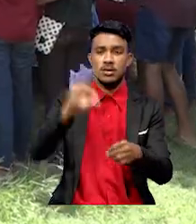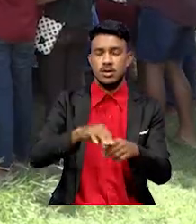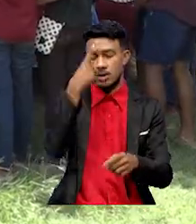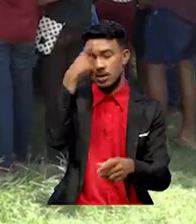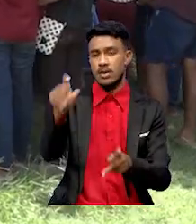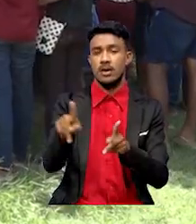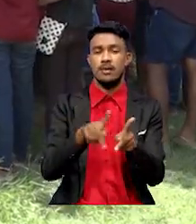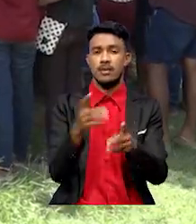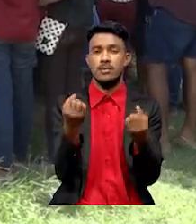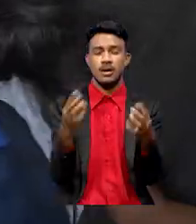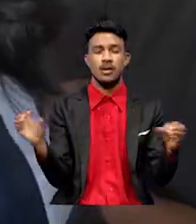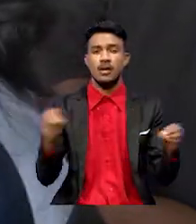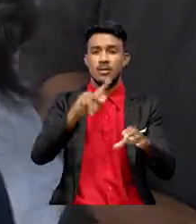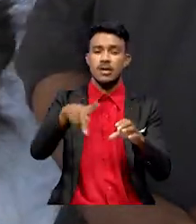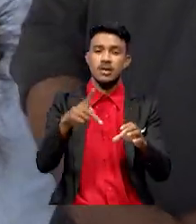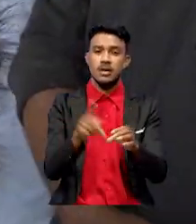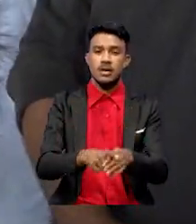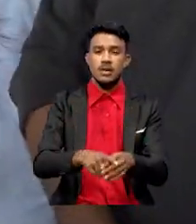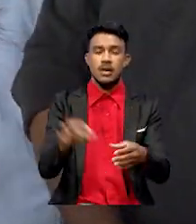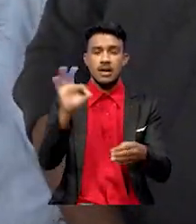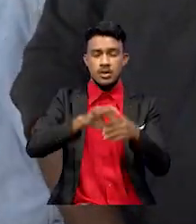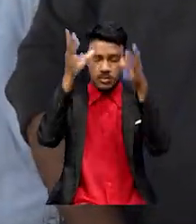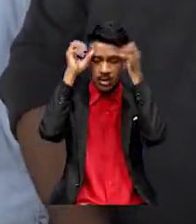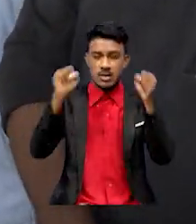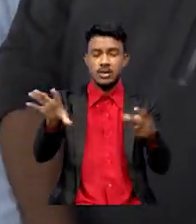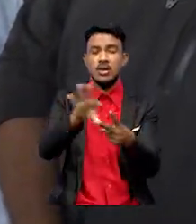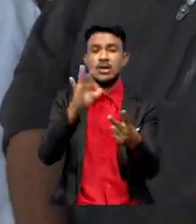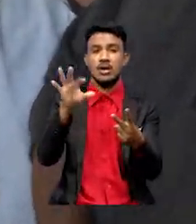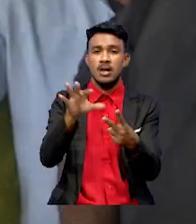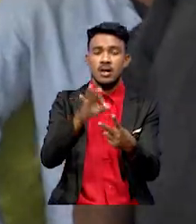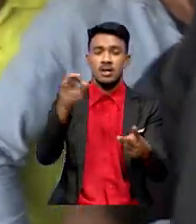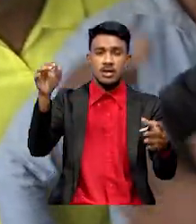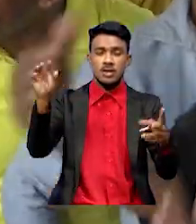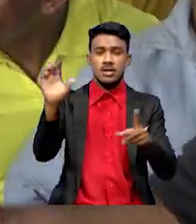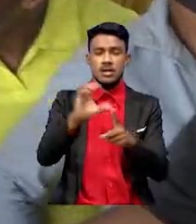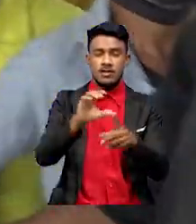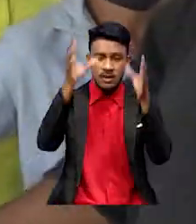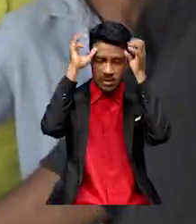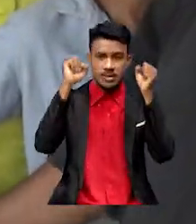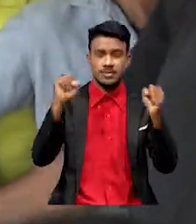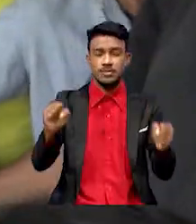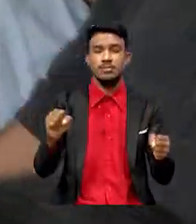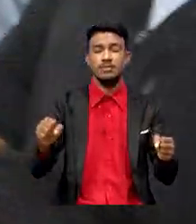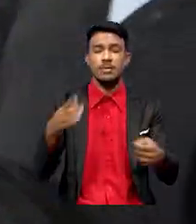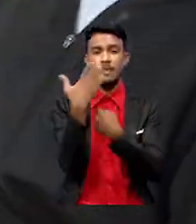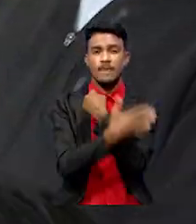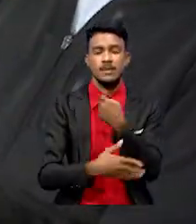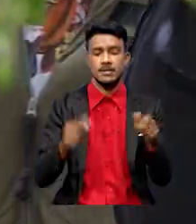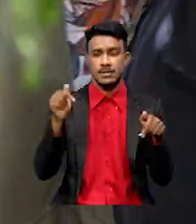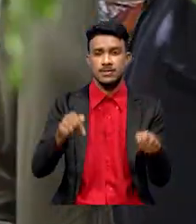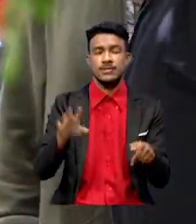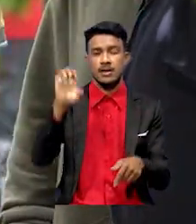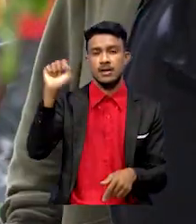barak la participe a eleição presidencial ho di hili chefe estado baraidane. Jurista nomos considera estai ho